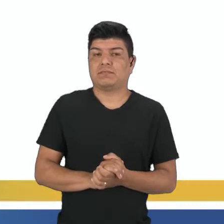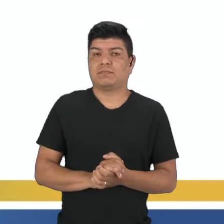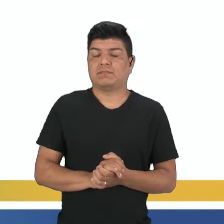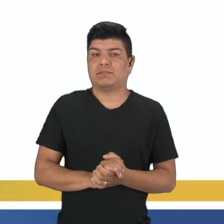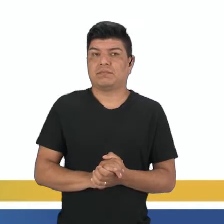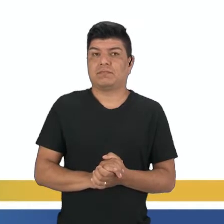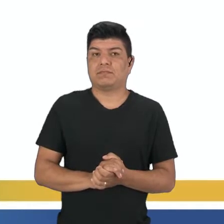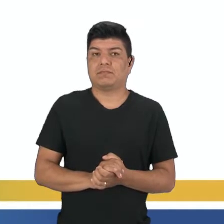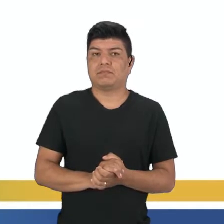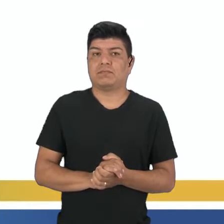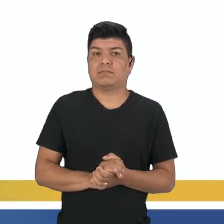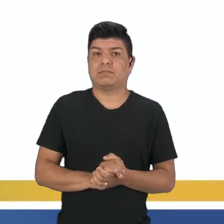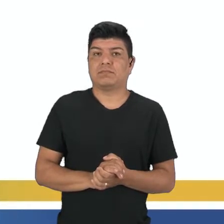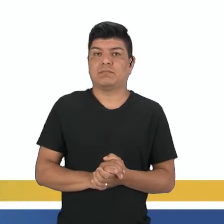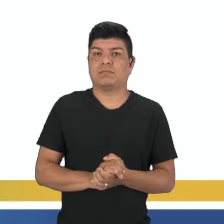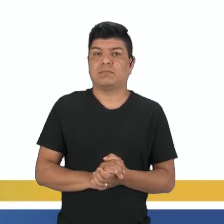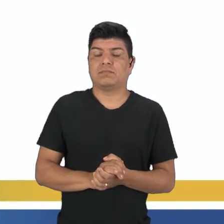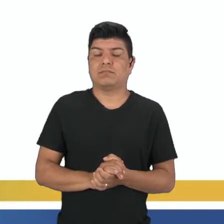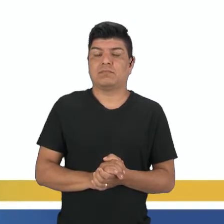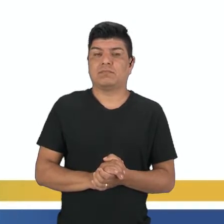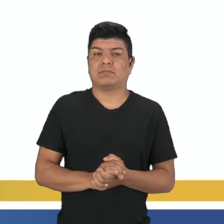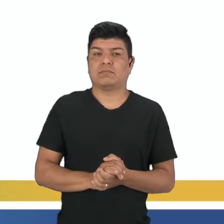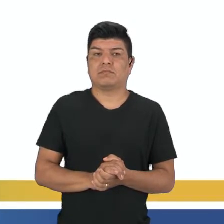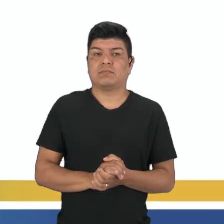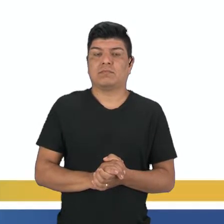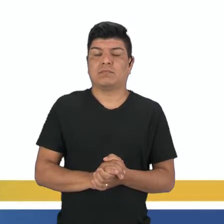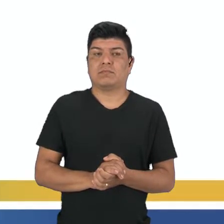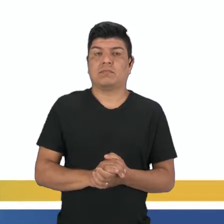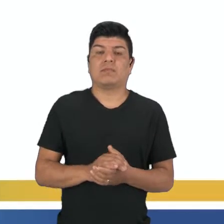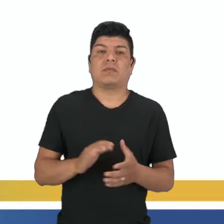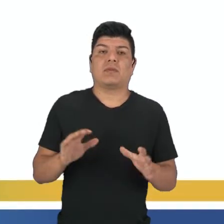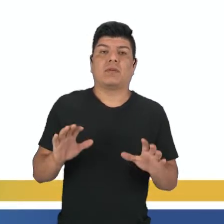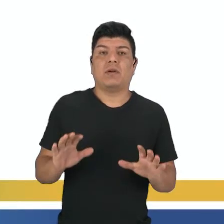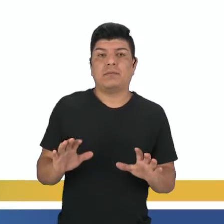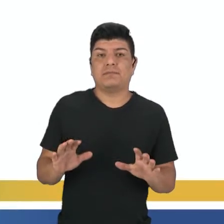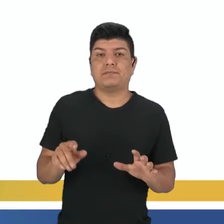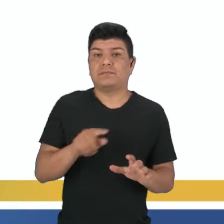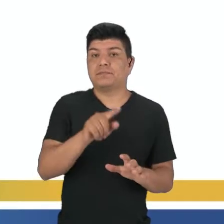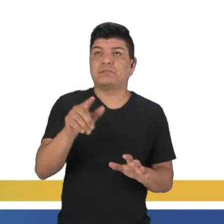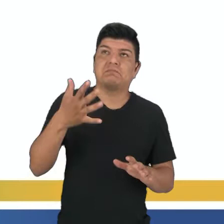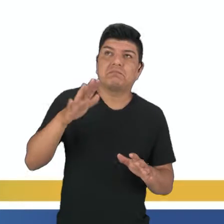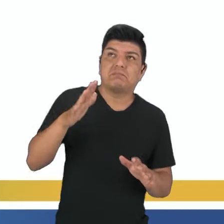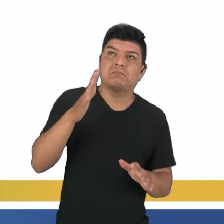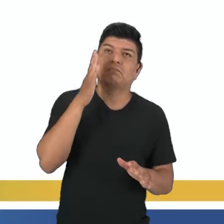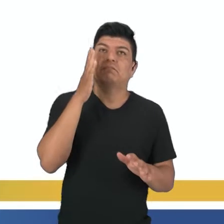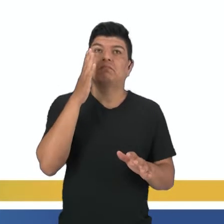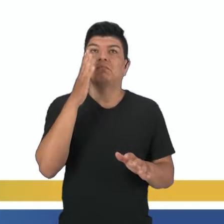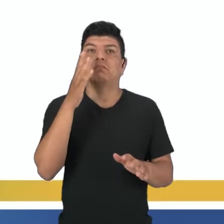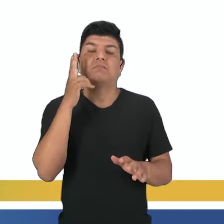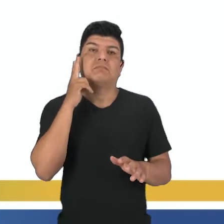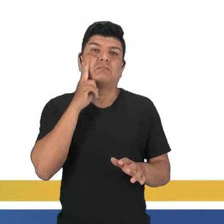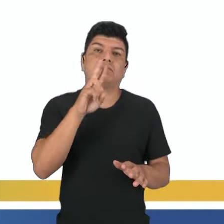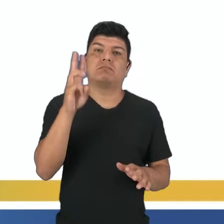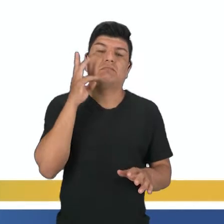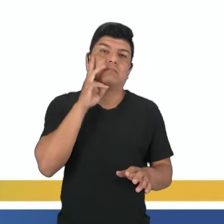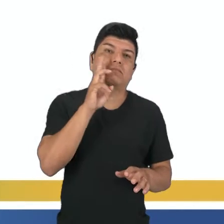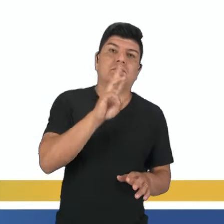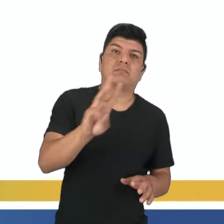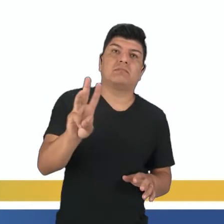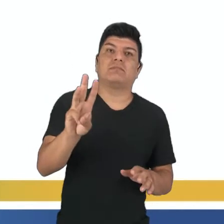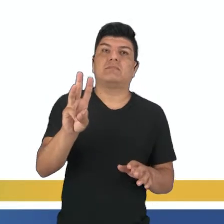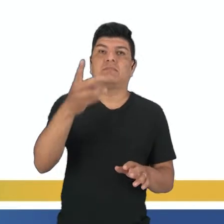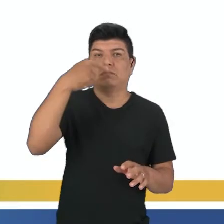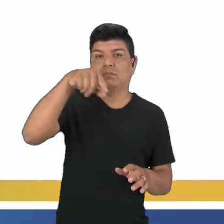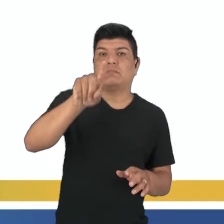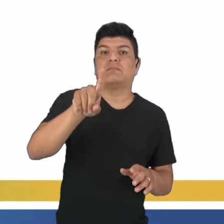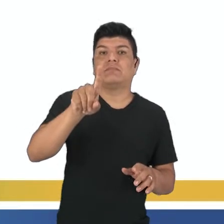cine? Vou 3 a 4 vezes a la semana. Ou seja, eu vou 3 a 4 vezes na semana ao cinema.